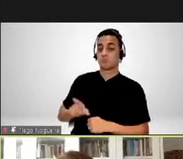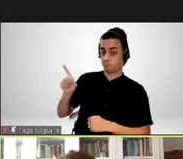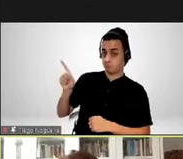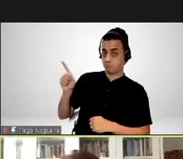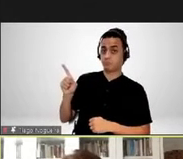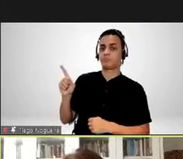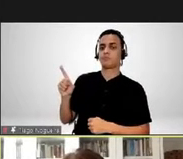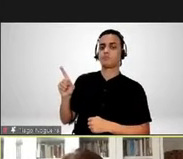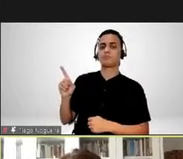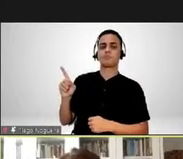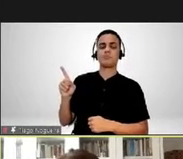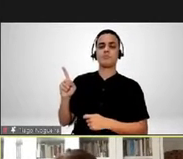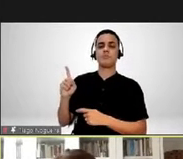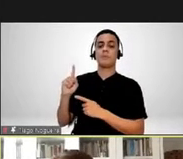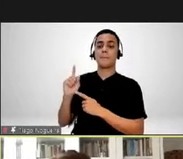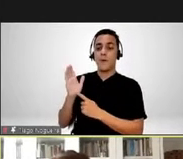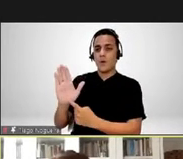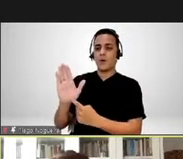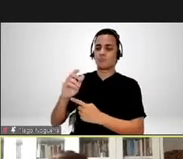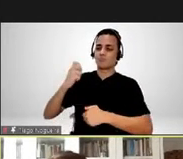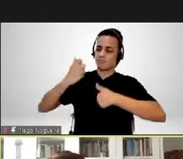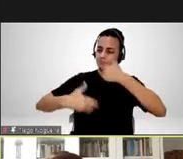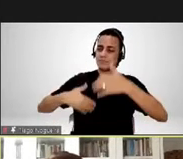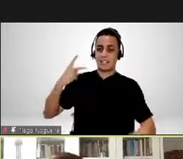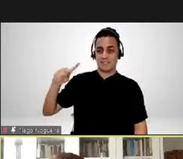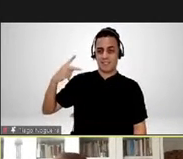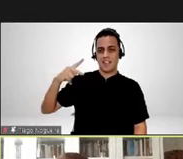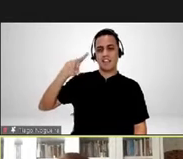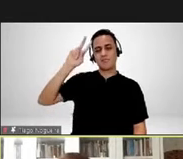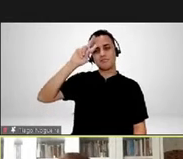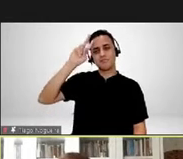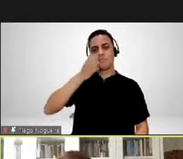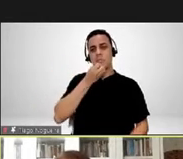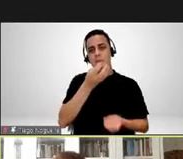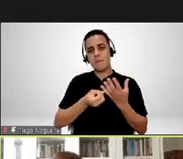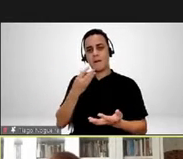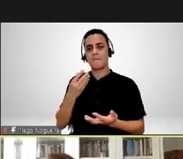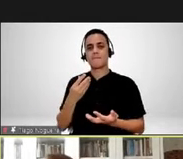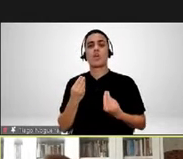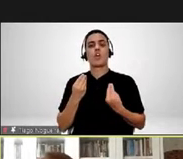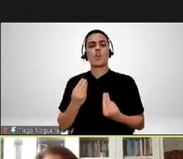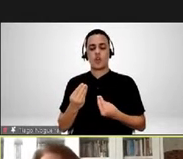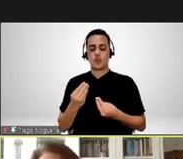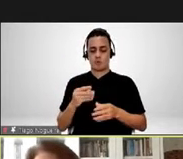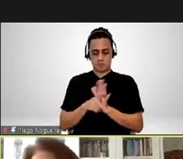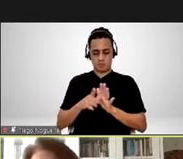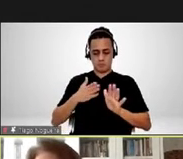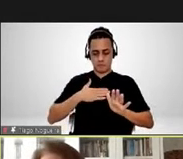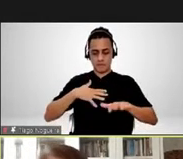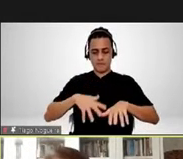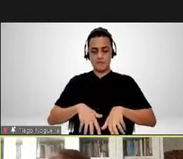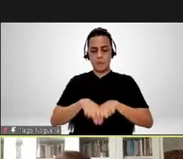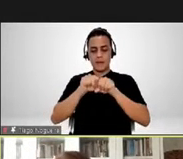trazendo um pouco no seu relato como a sua própria formação de professor